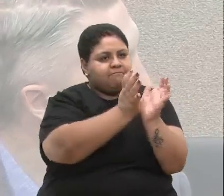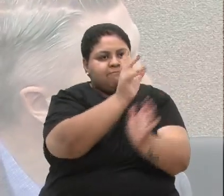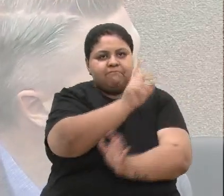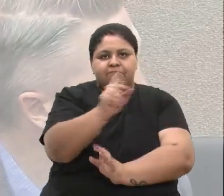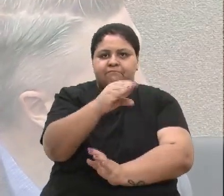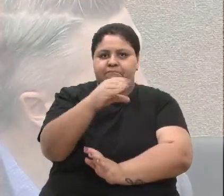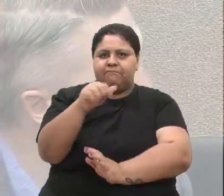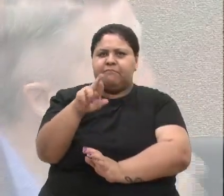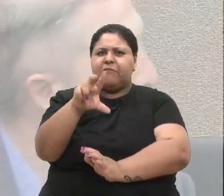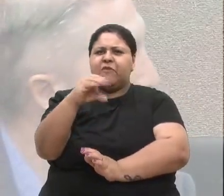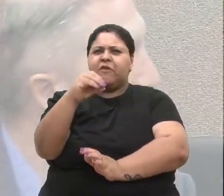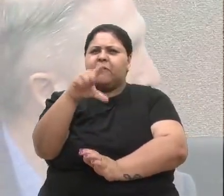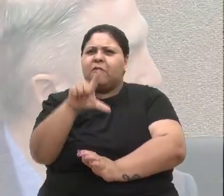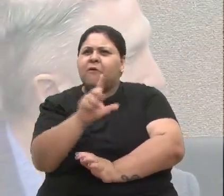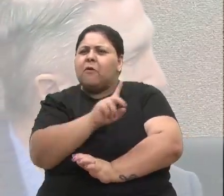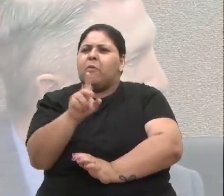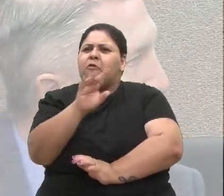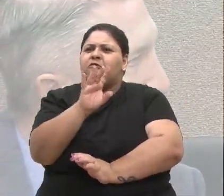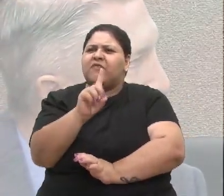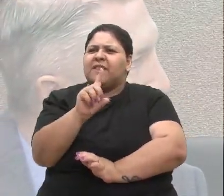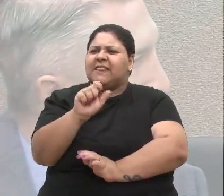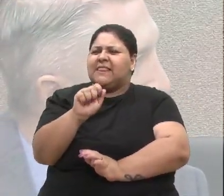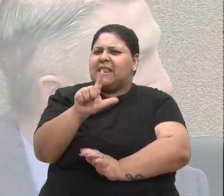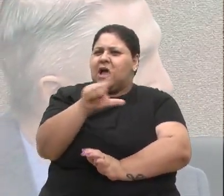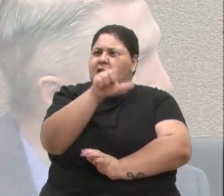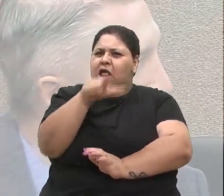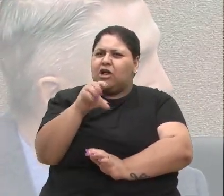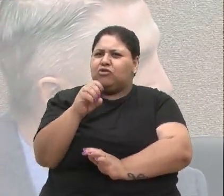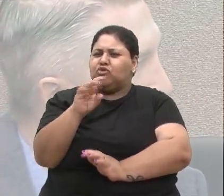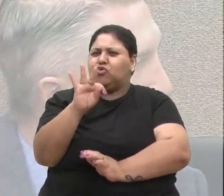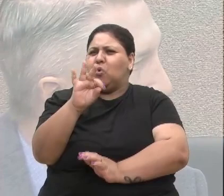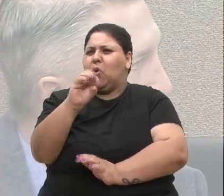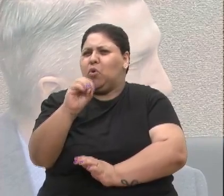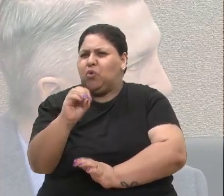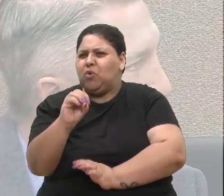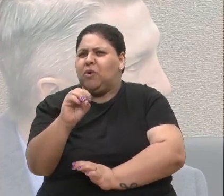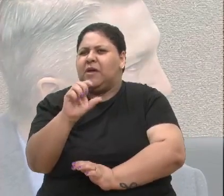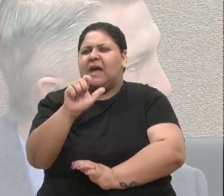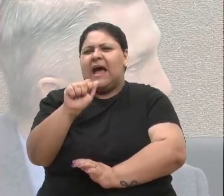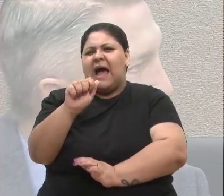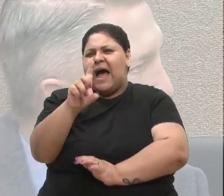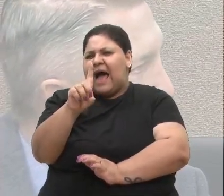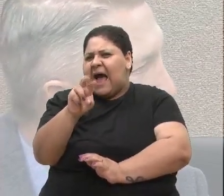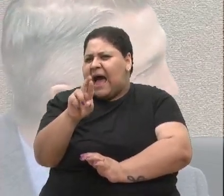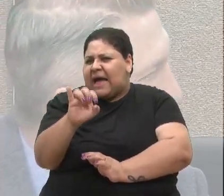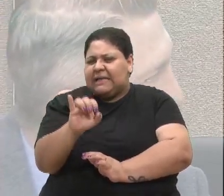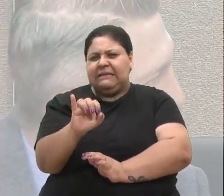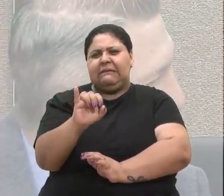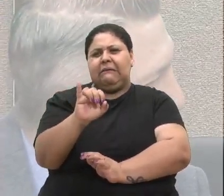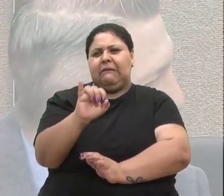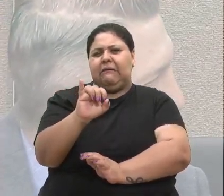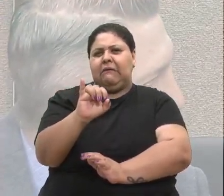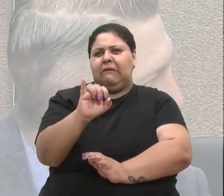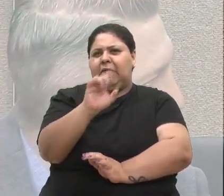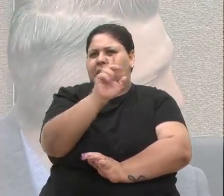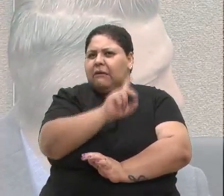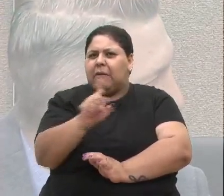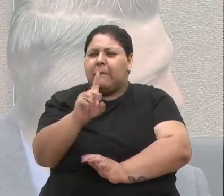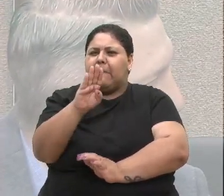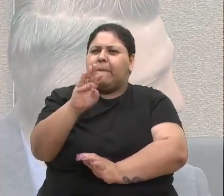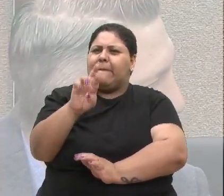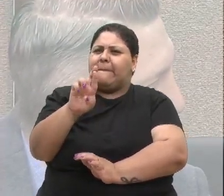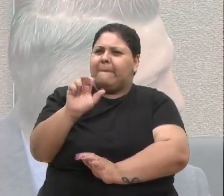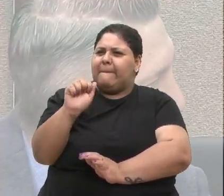Carol, que estou vendo aqui, prof. Dalzotto, professor Mozart, prof. Adri, o professor